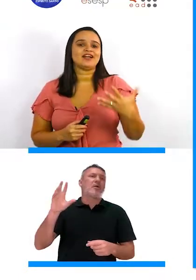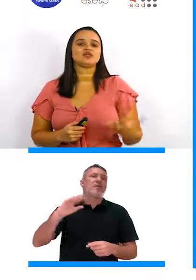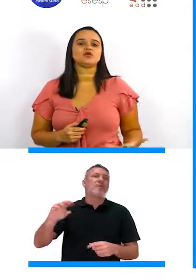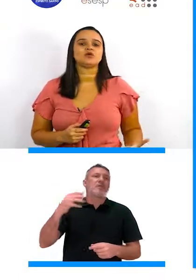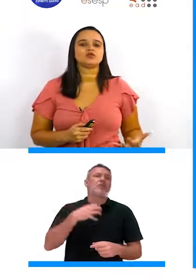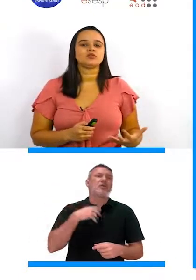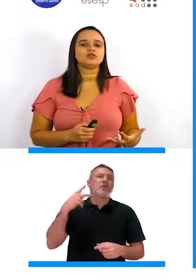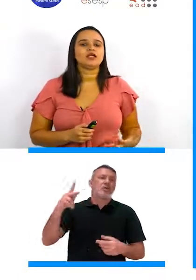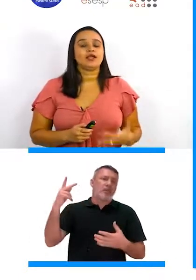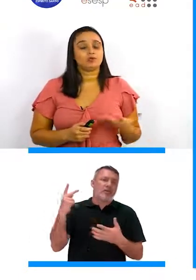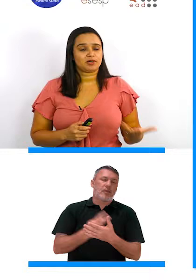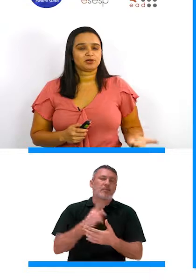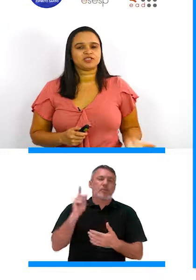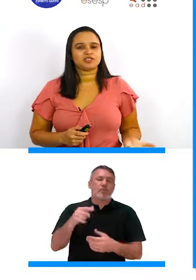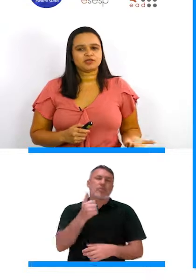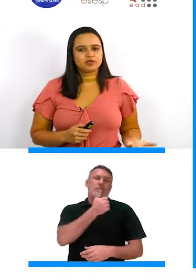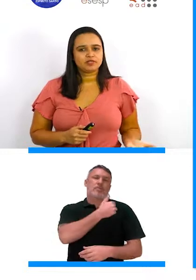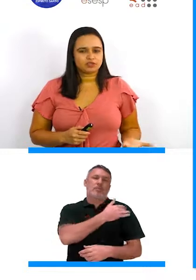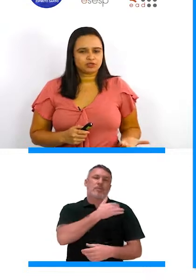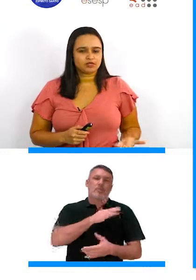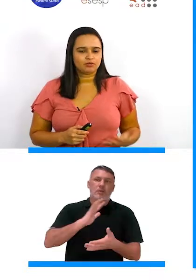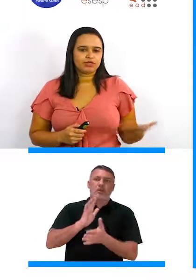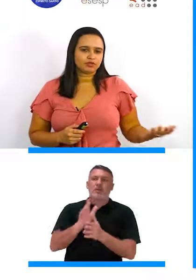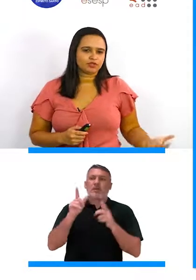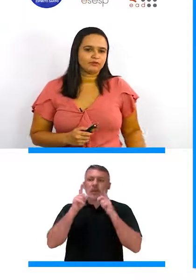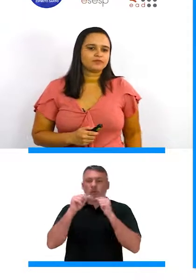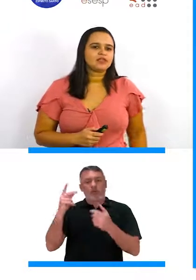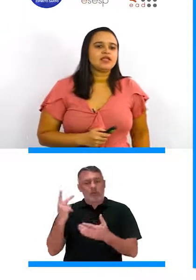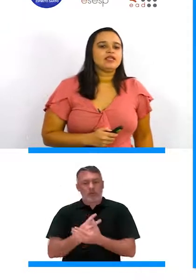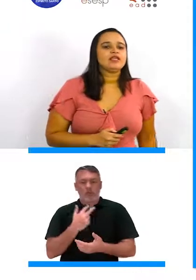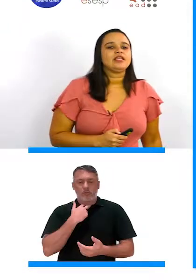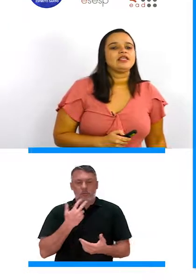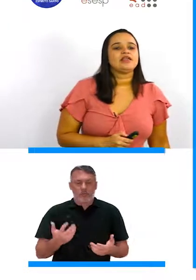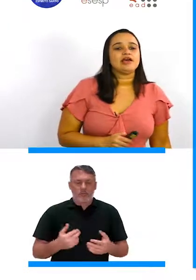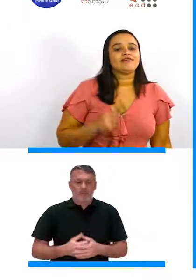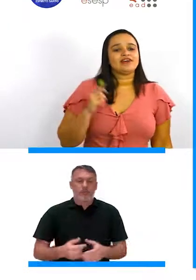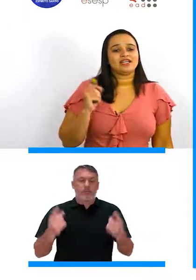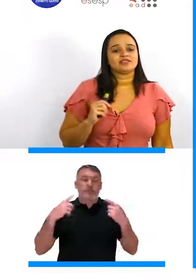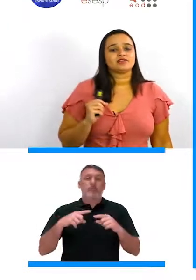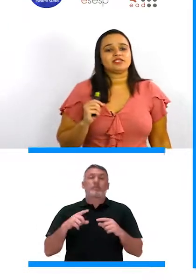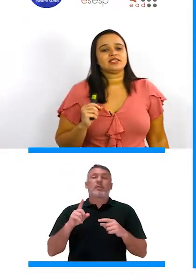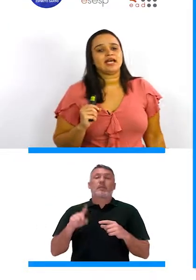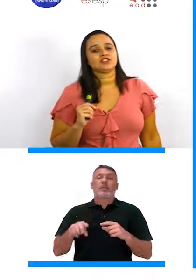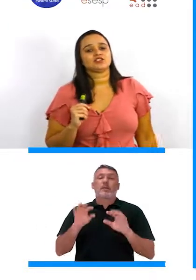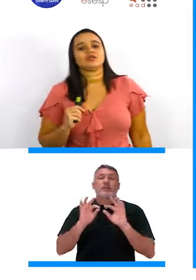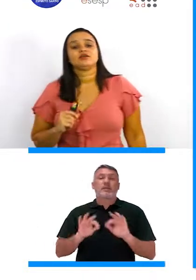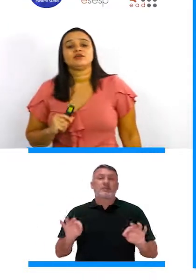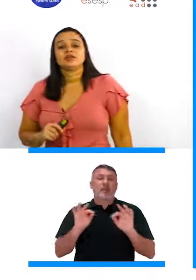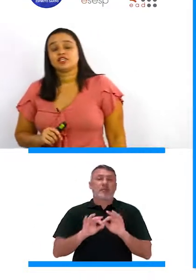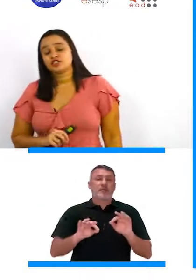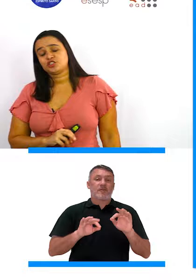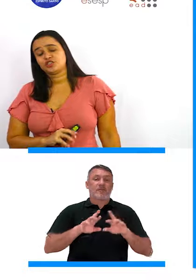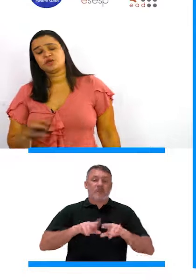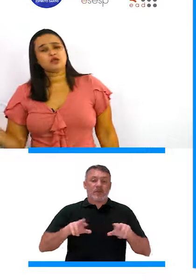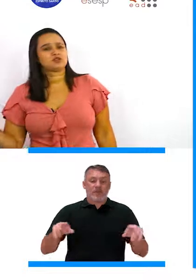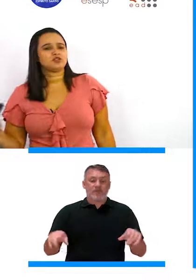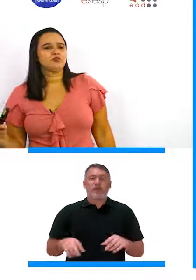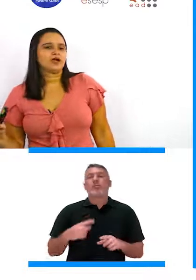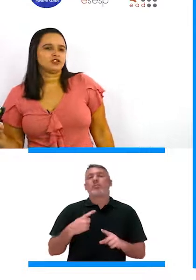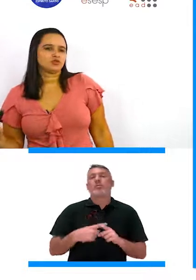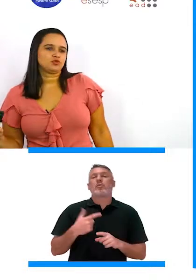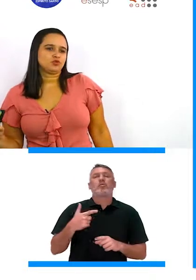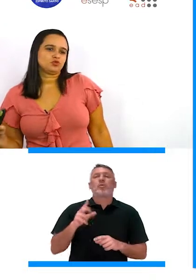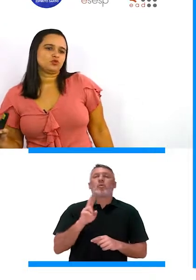da fala do outro é um preconceito linguístico, né? É um erro, né? E a variação sintática, que a gente não está